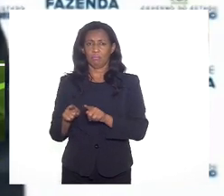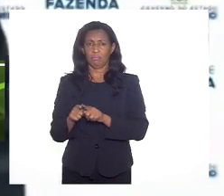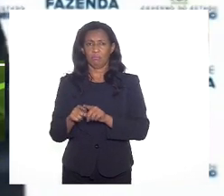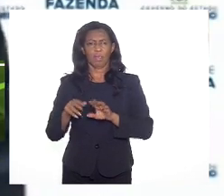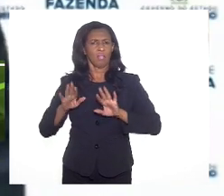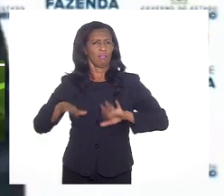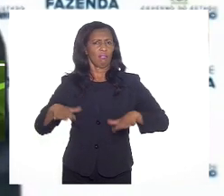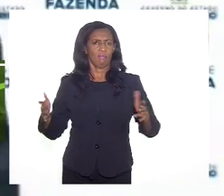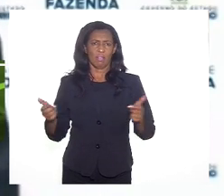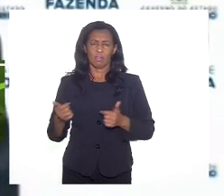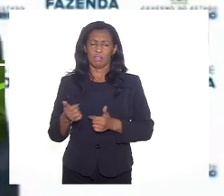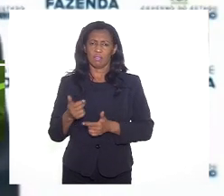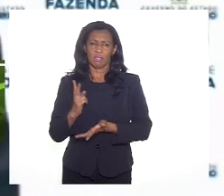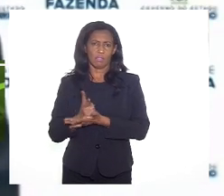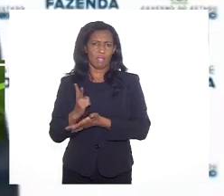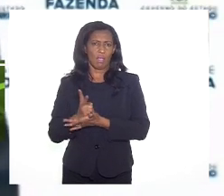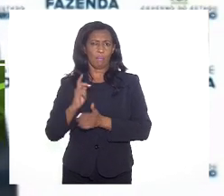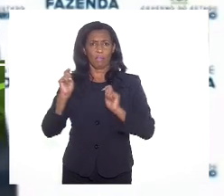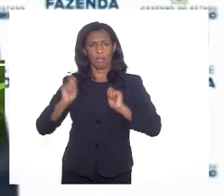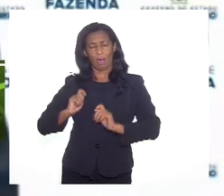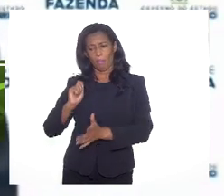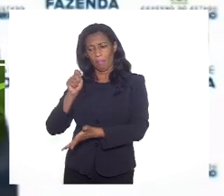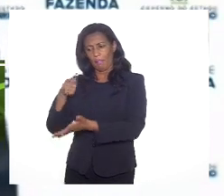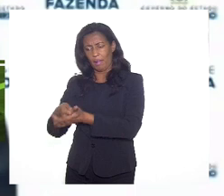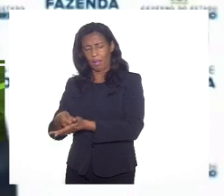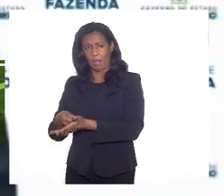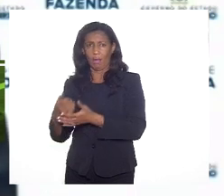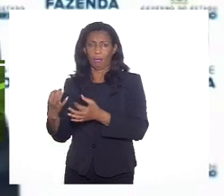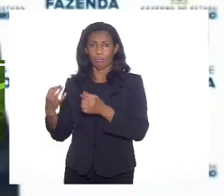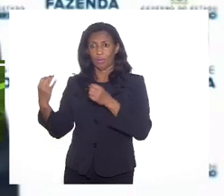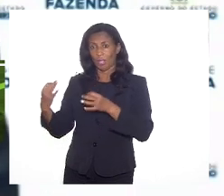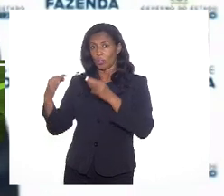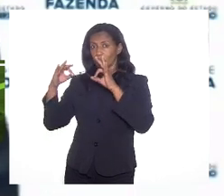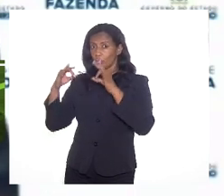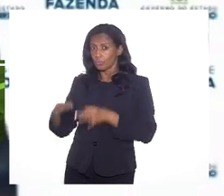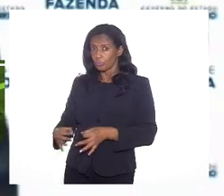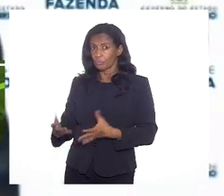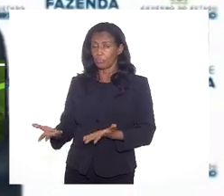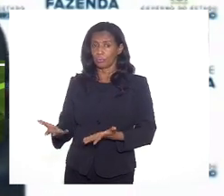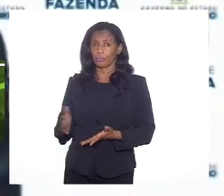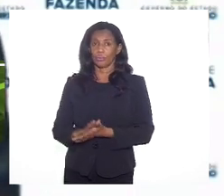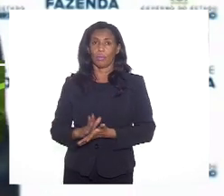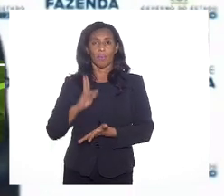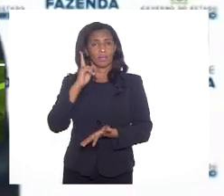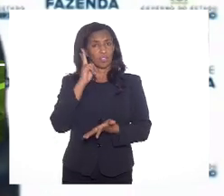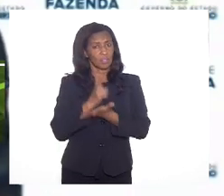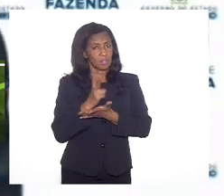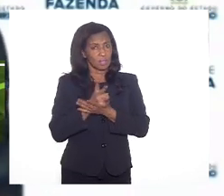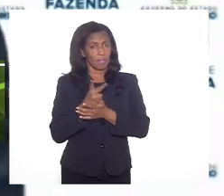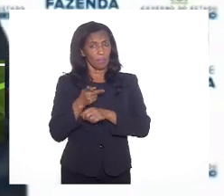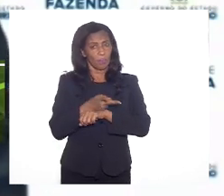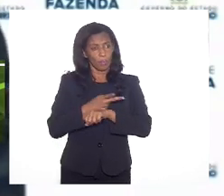é possível pagar aquilo que seria o ideal, mas nós vamos sempre buscar